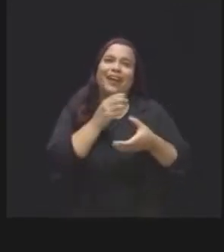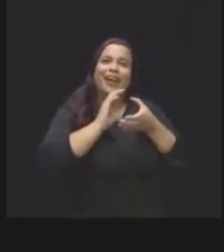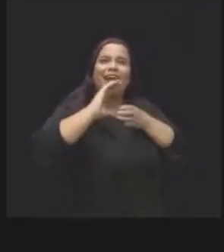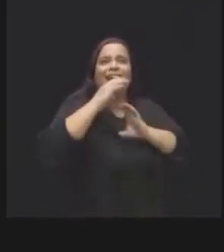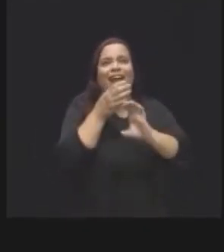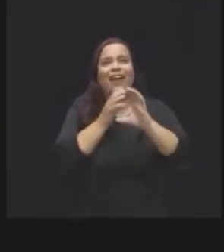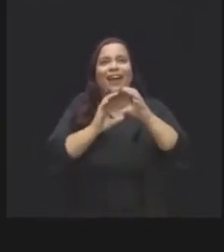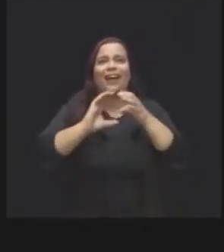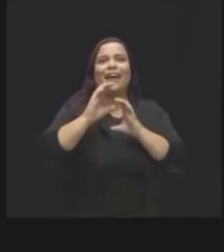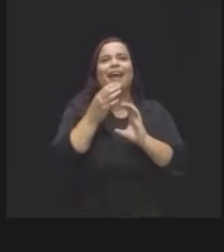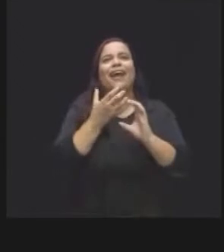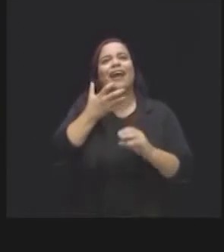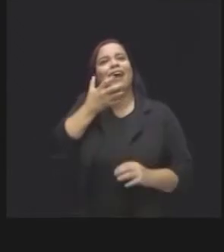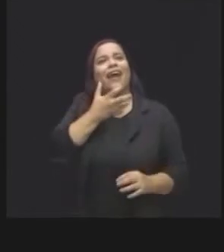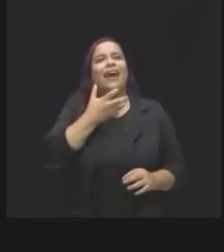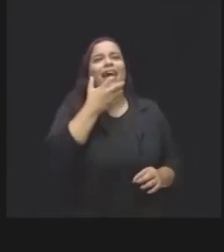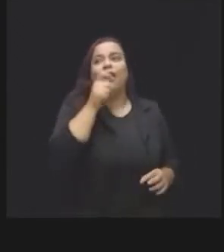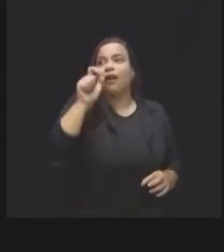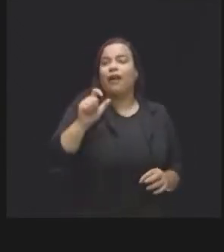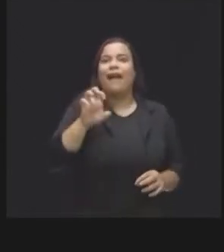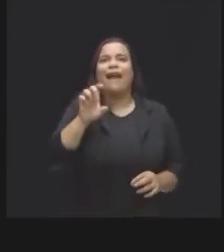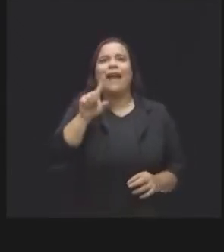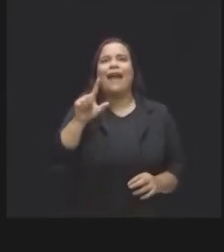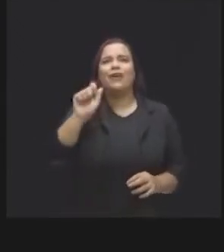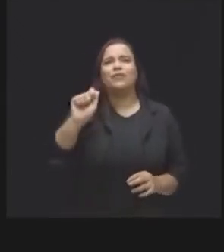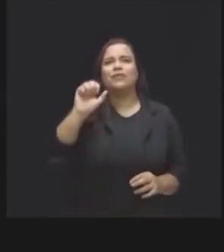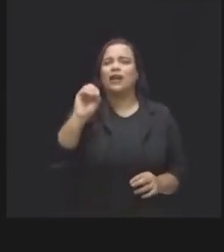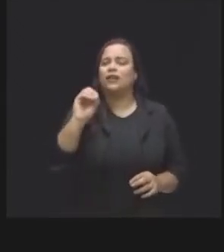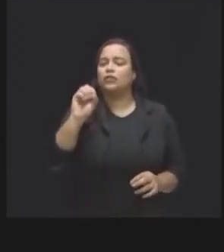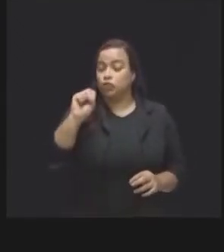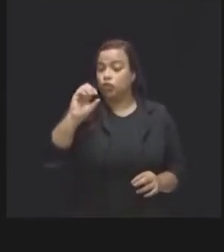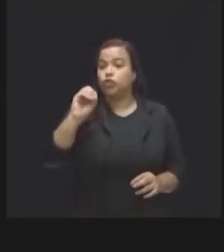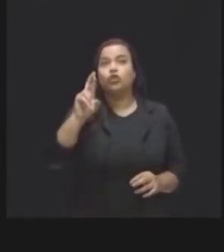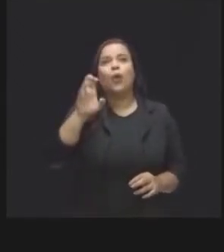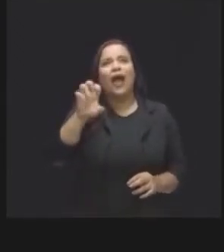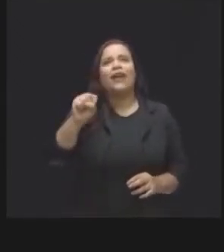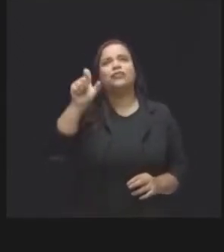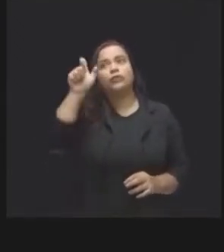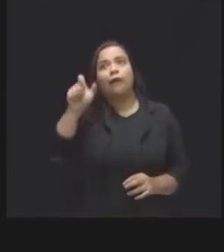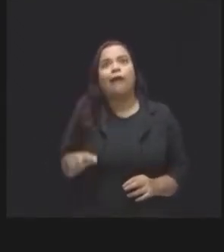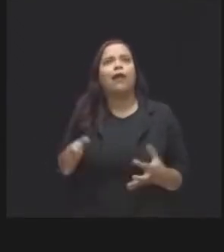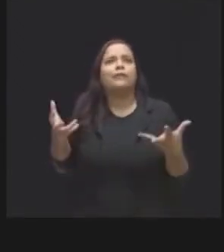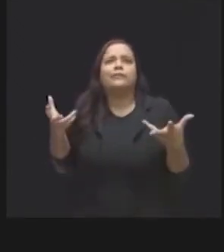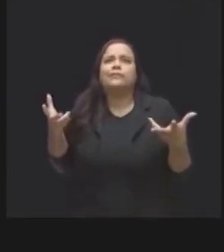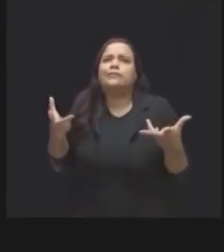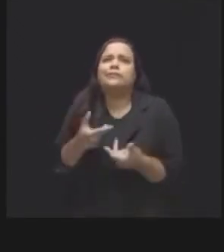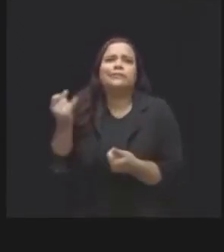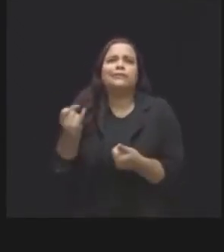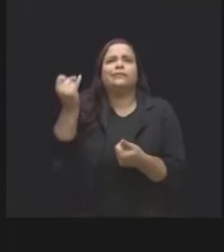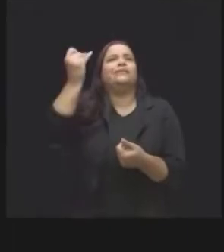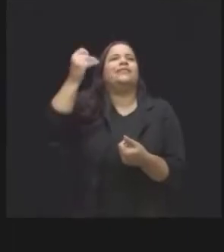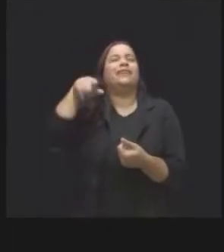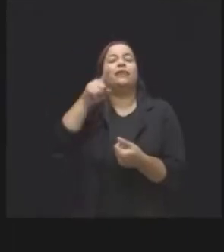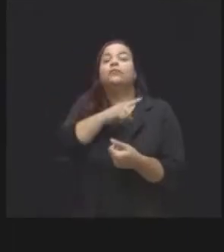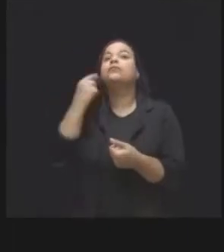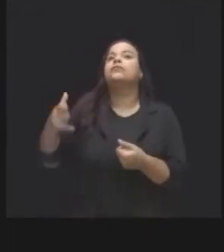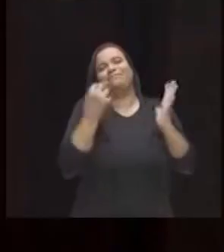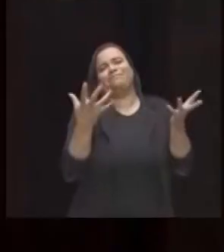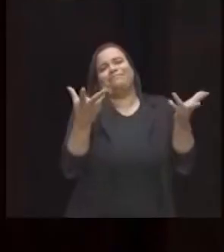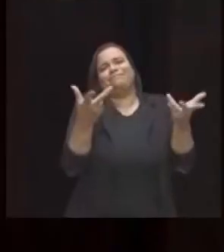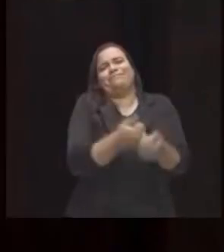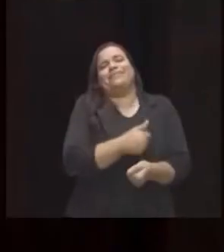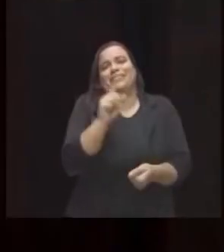cantora Elza Soares, que morreu aos 91 anos, foi considerada a cantora do milênio, né, e oriunda de Vila